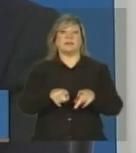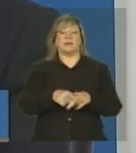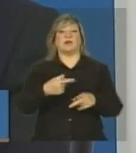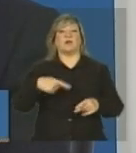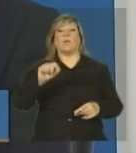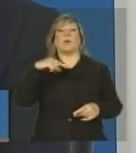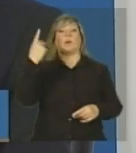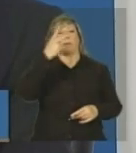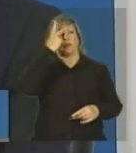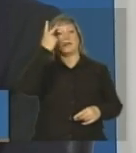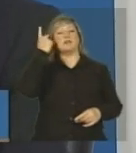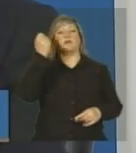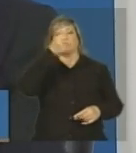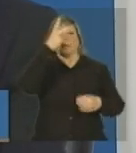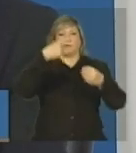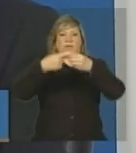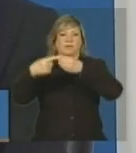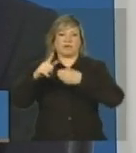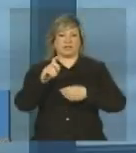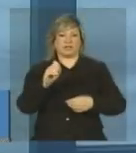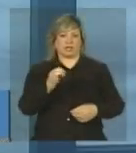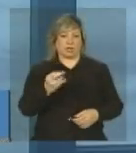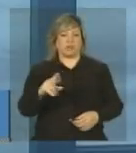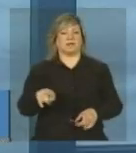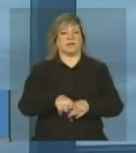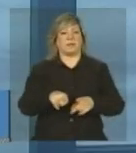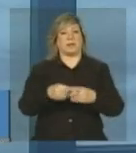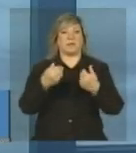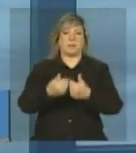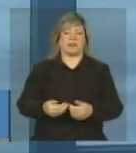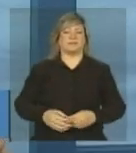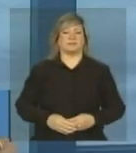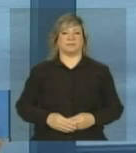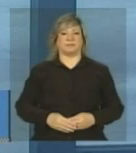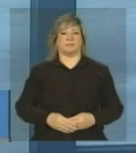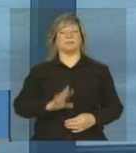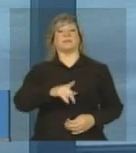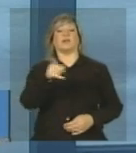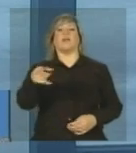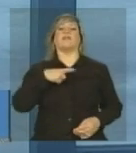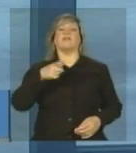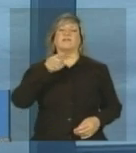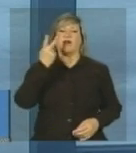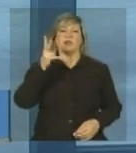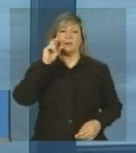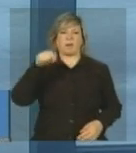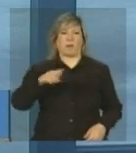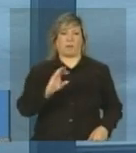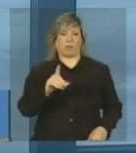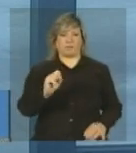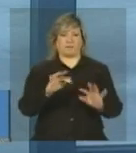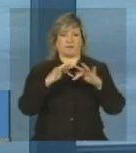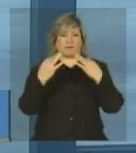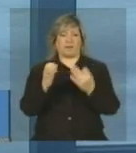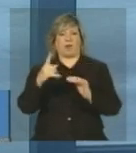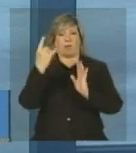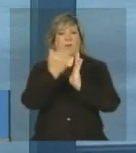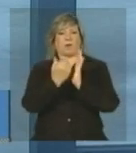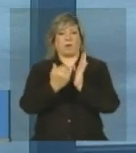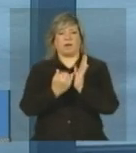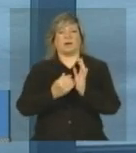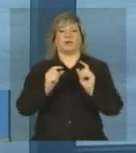gestores municipais. Bom, o senhor disse que o Bolsa Família é um programa extenso e por isso mesmo ele sofre aí